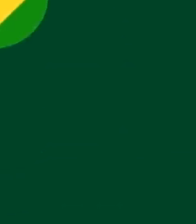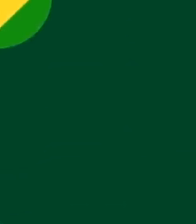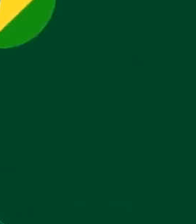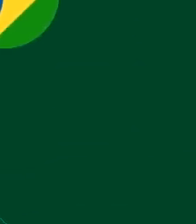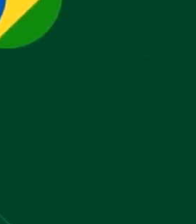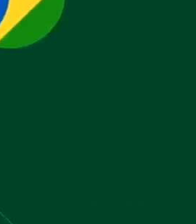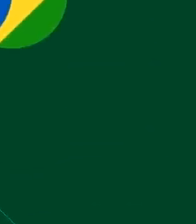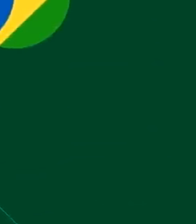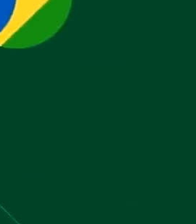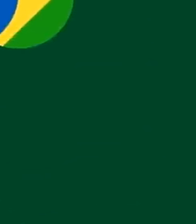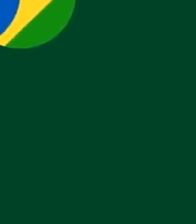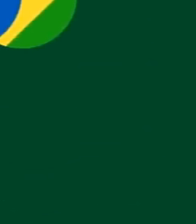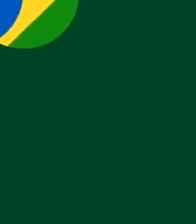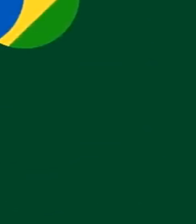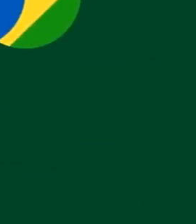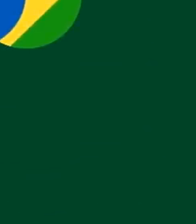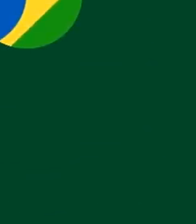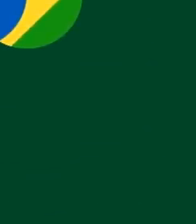Momento Saúde